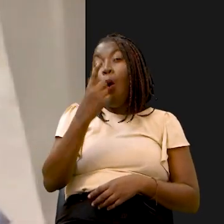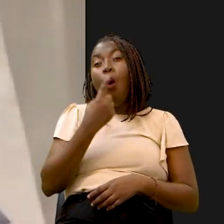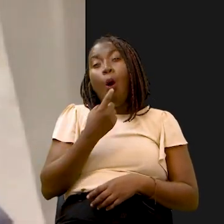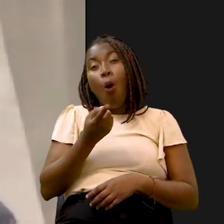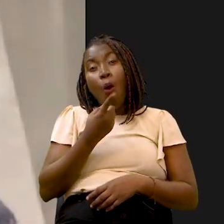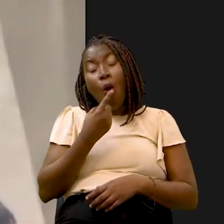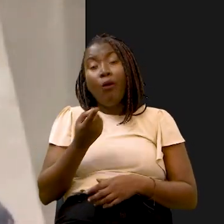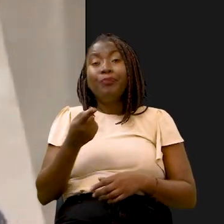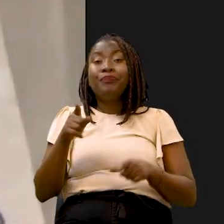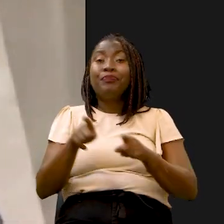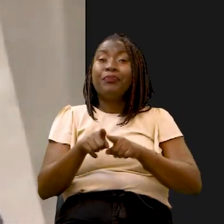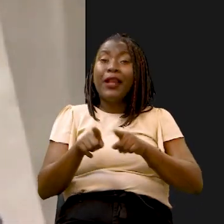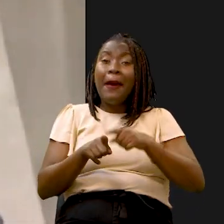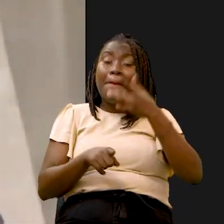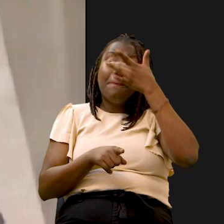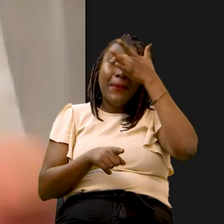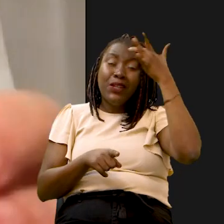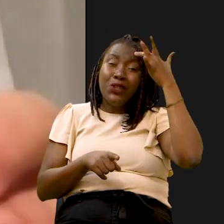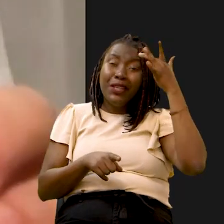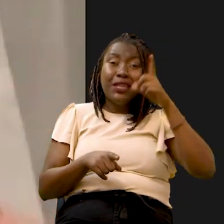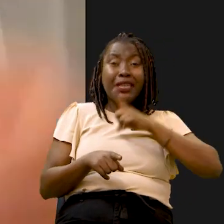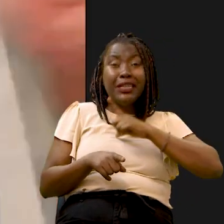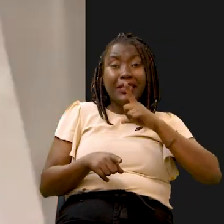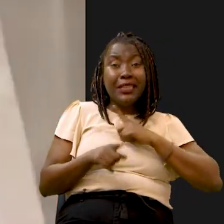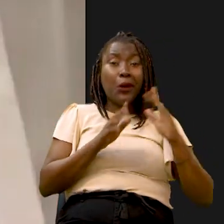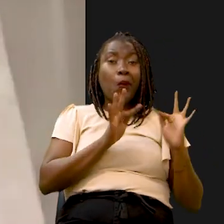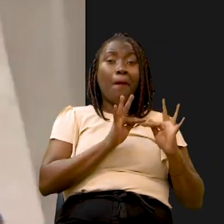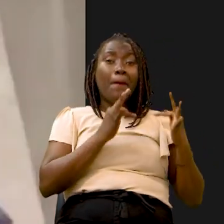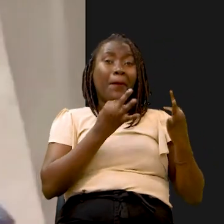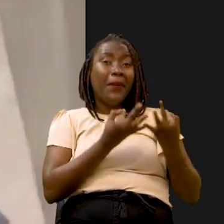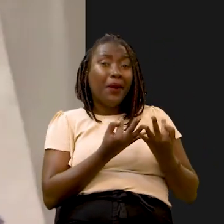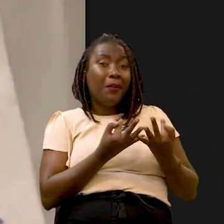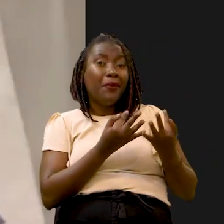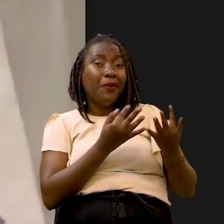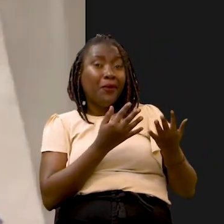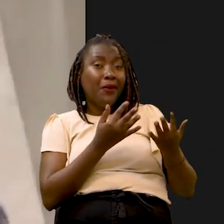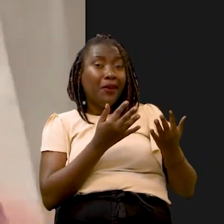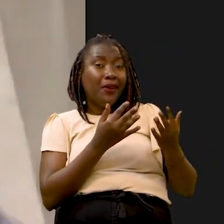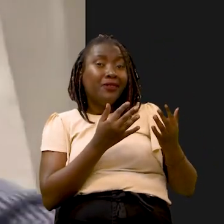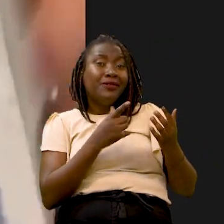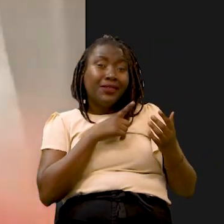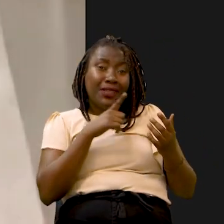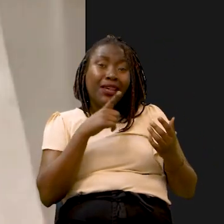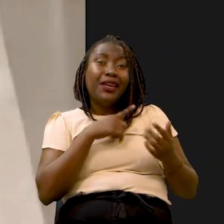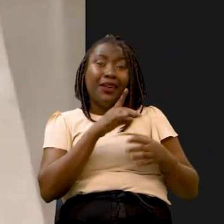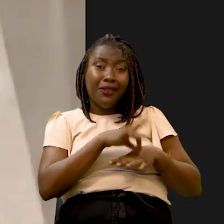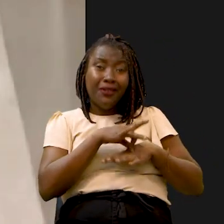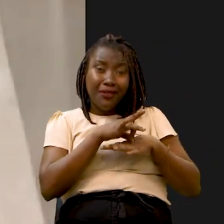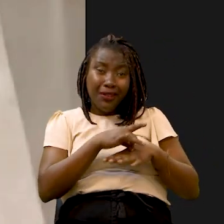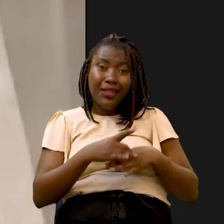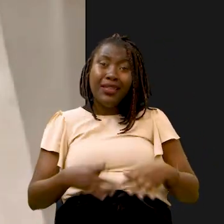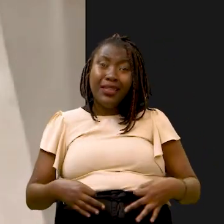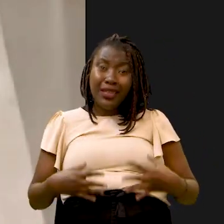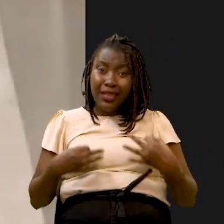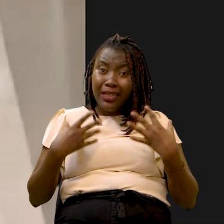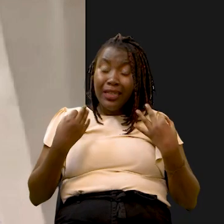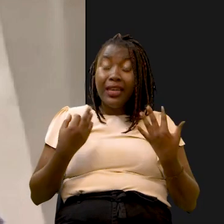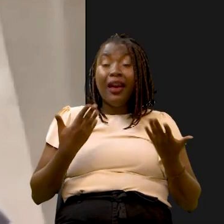mais comum naquelas pessoas que têm um membro da família que já teve o câncer de